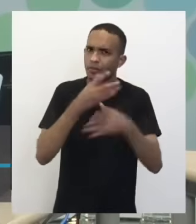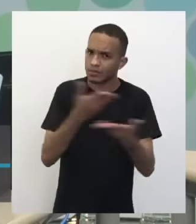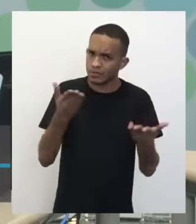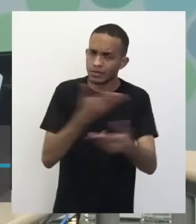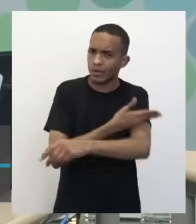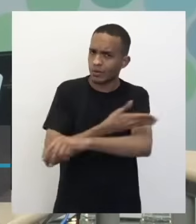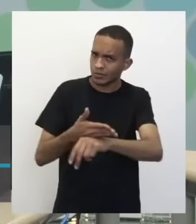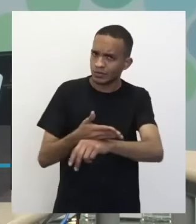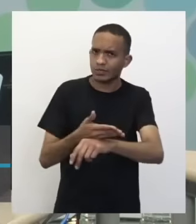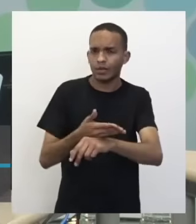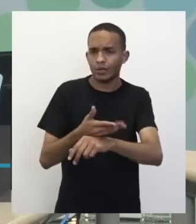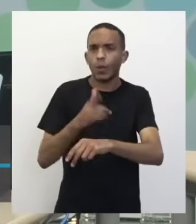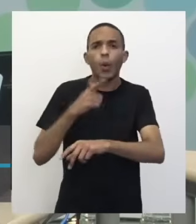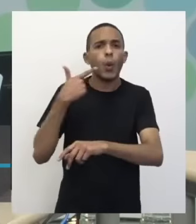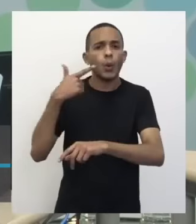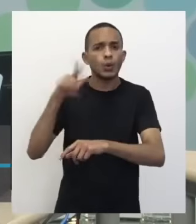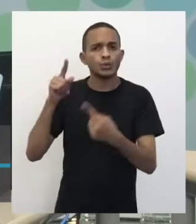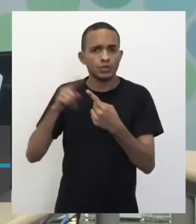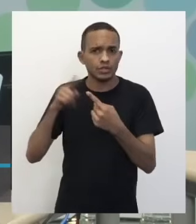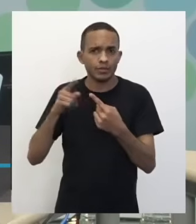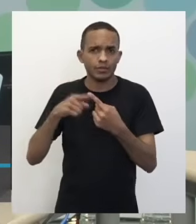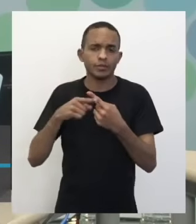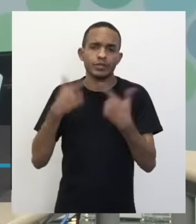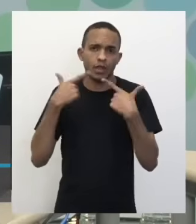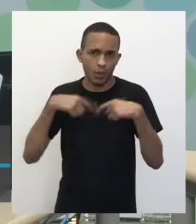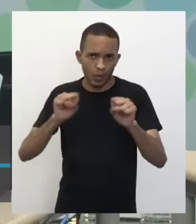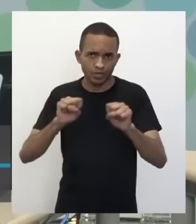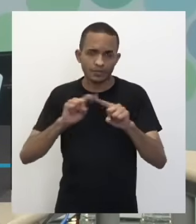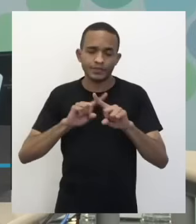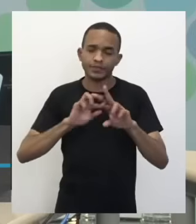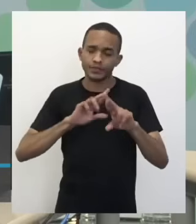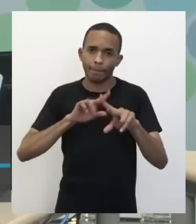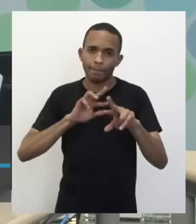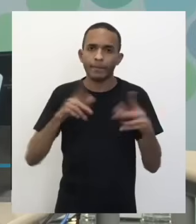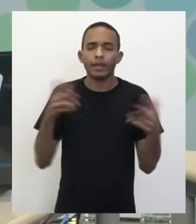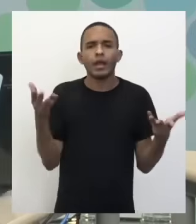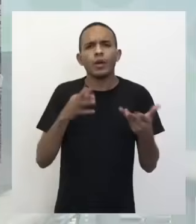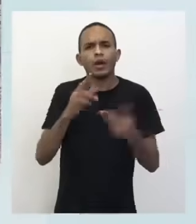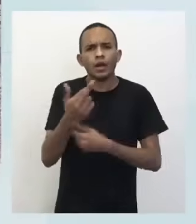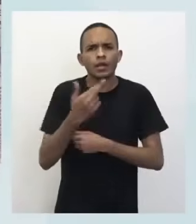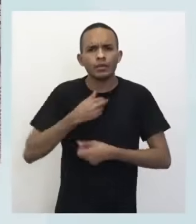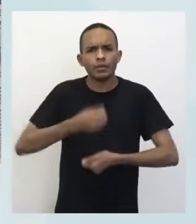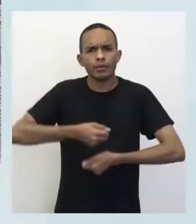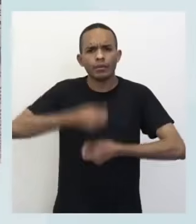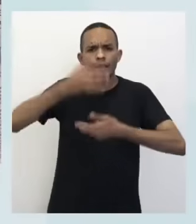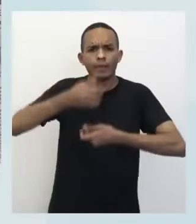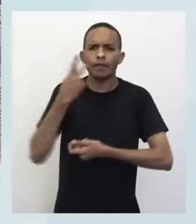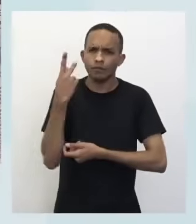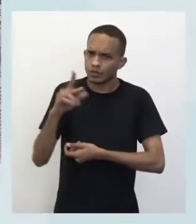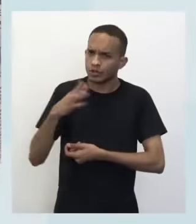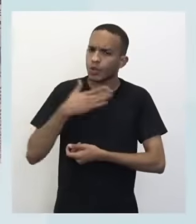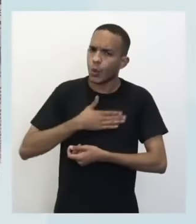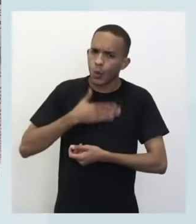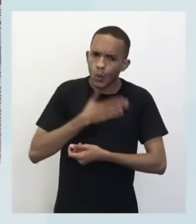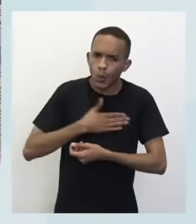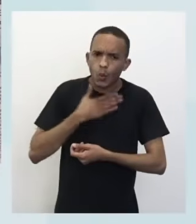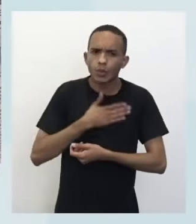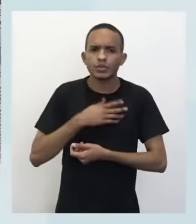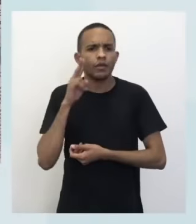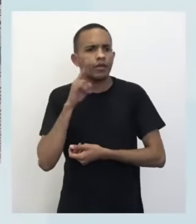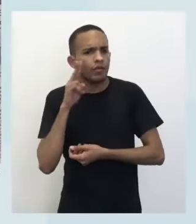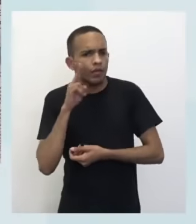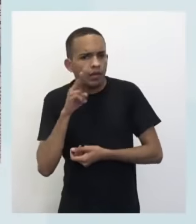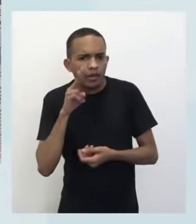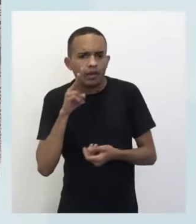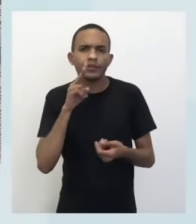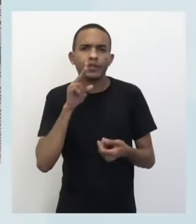isso num sentido, mas eu coloquei em outro aqui. Agora, responde aí no chat pra Pro. Você curte ver? Por que eu